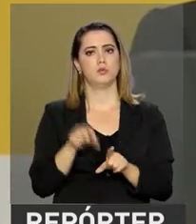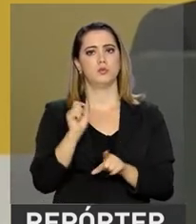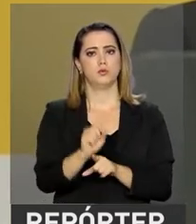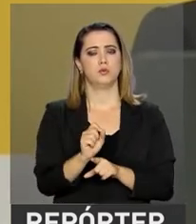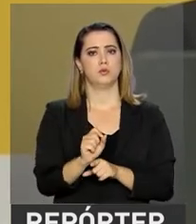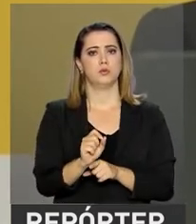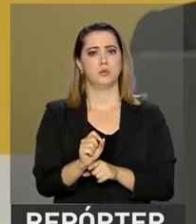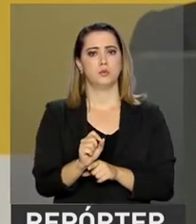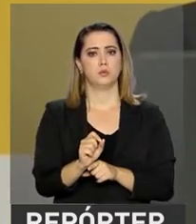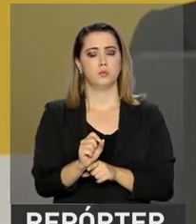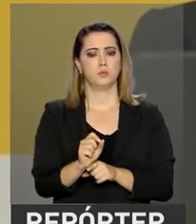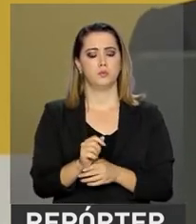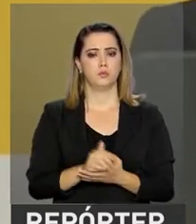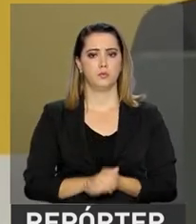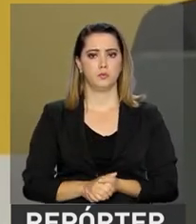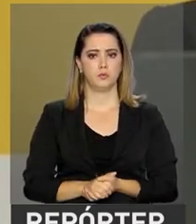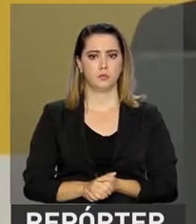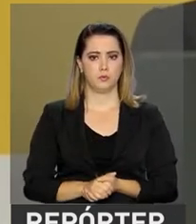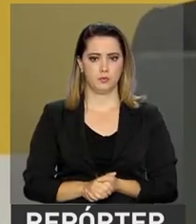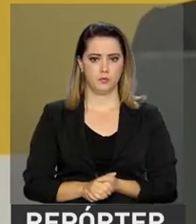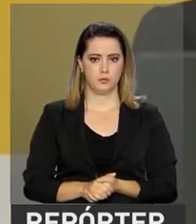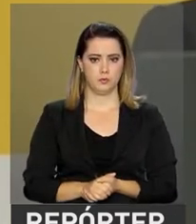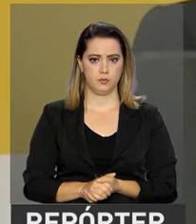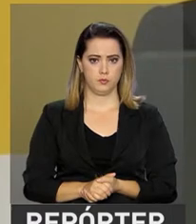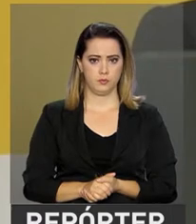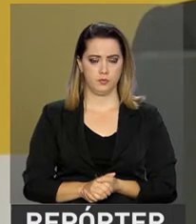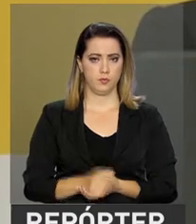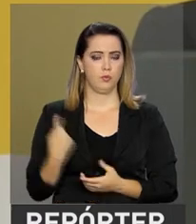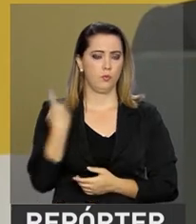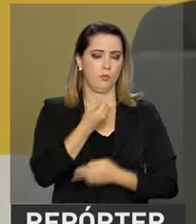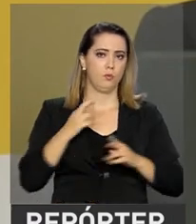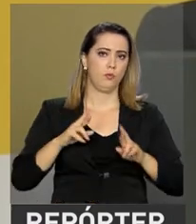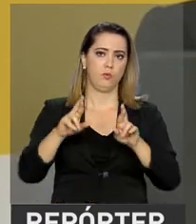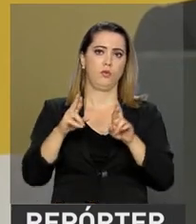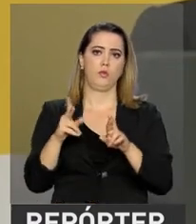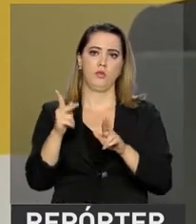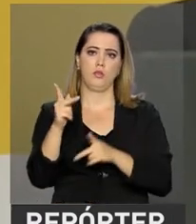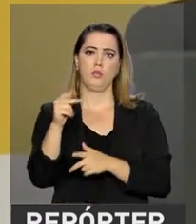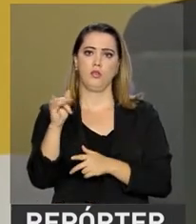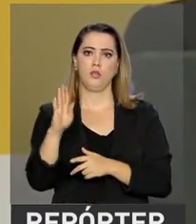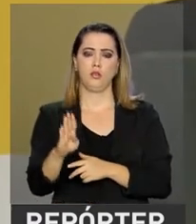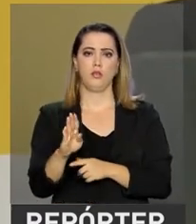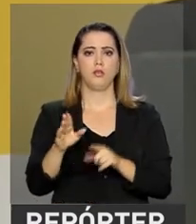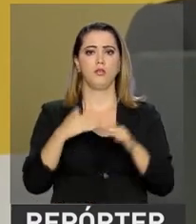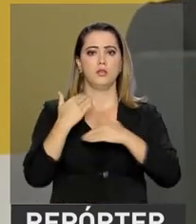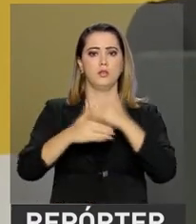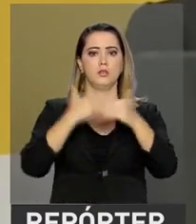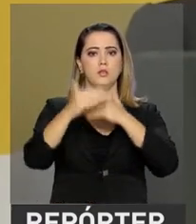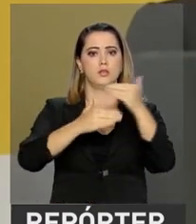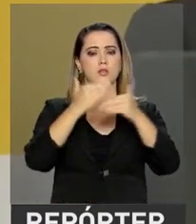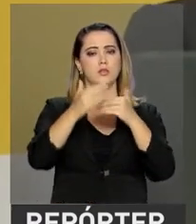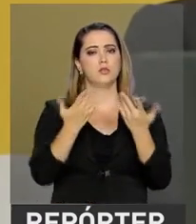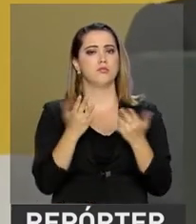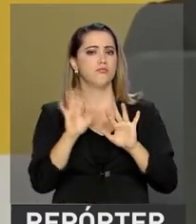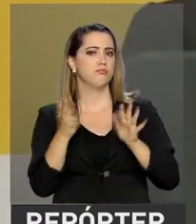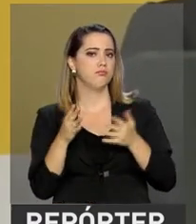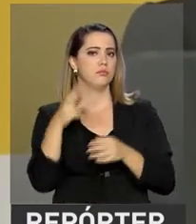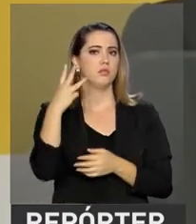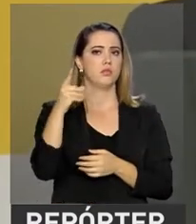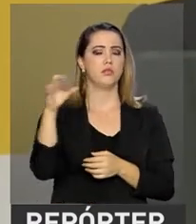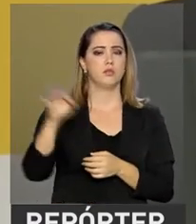que já estabeleceu no brasil de pico esperança pico abal que cresça mais ou menos